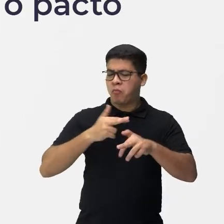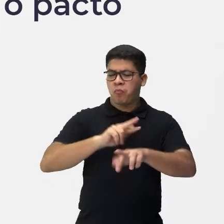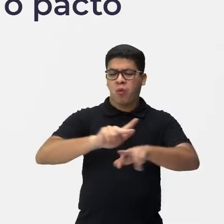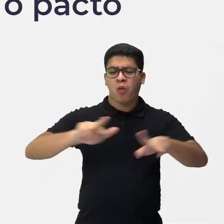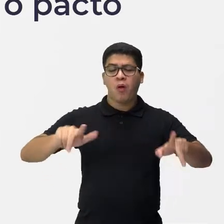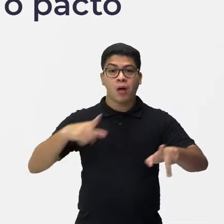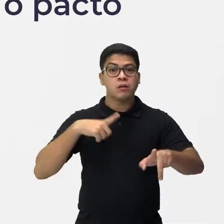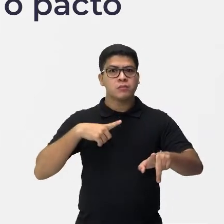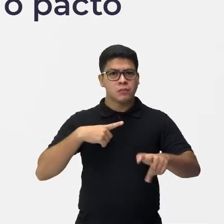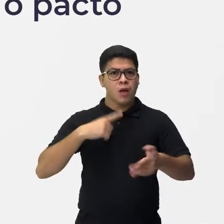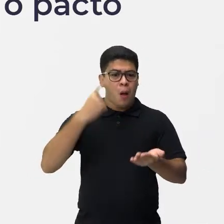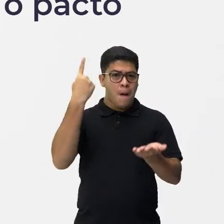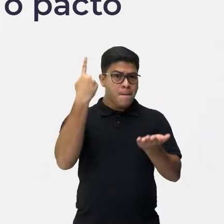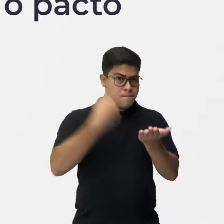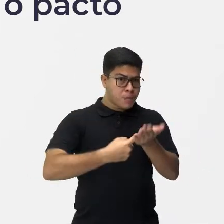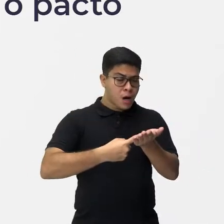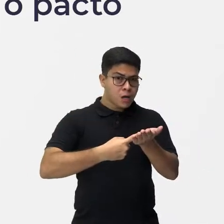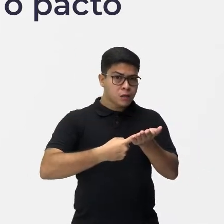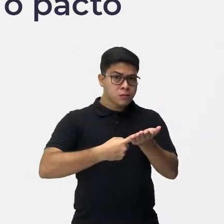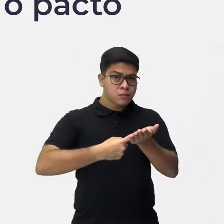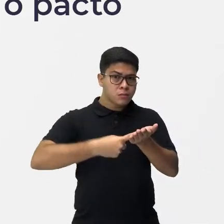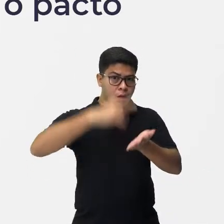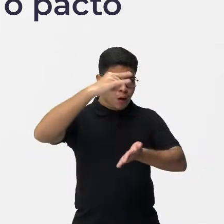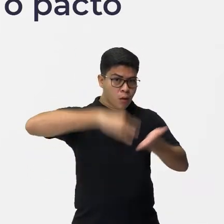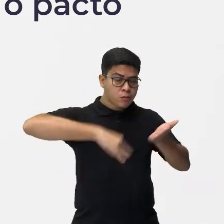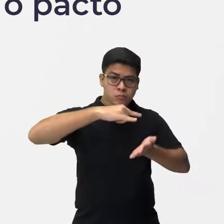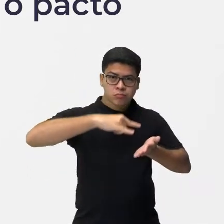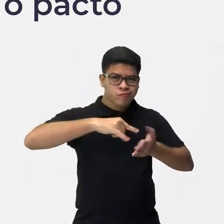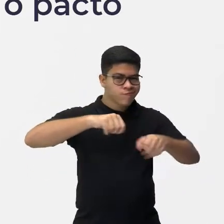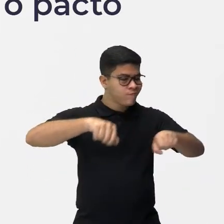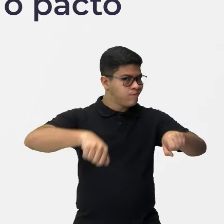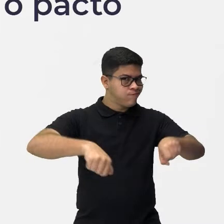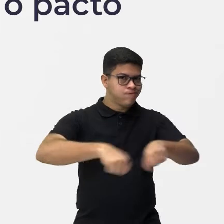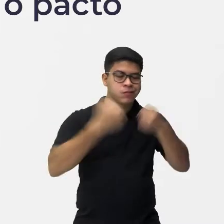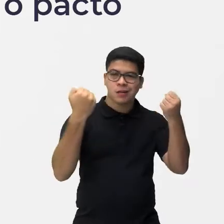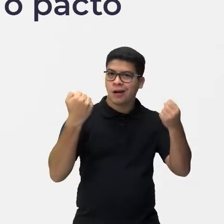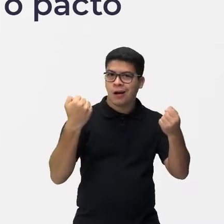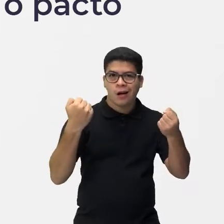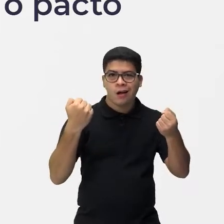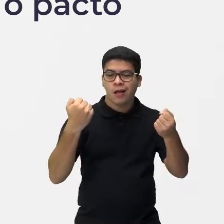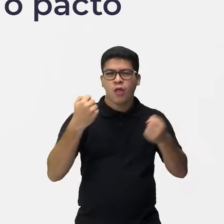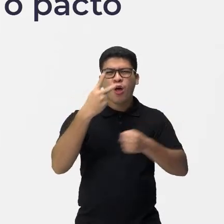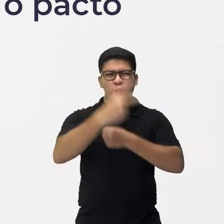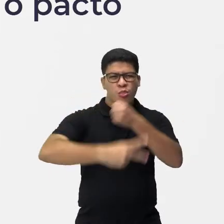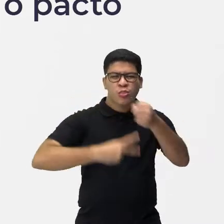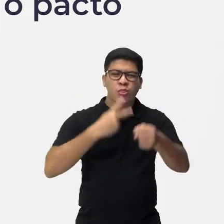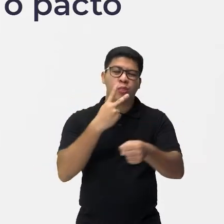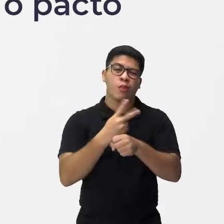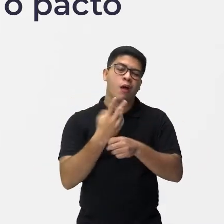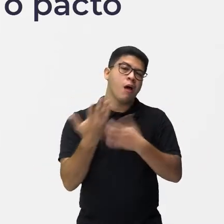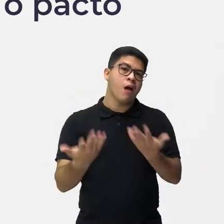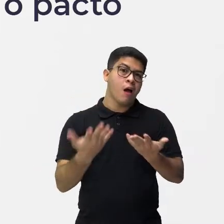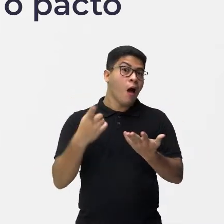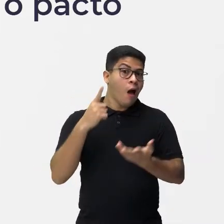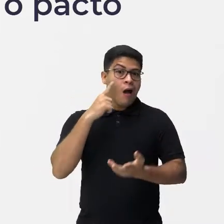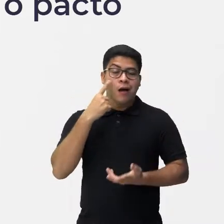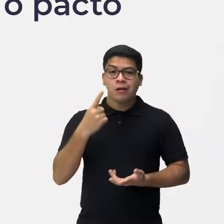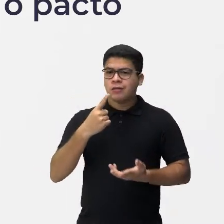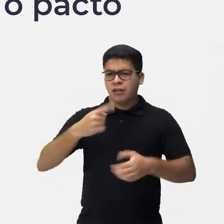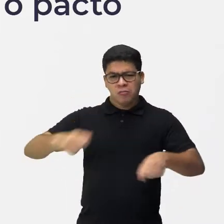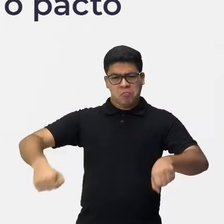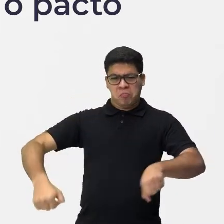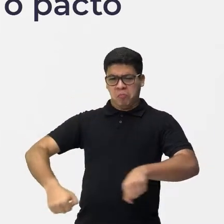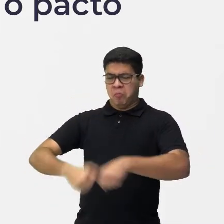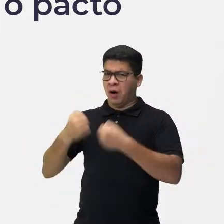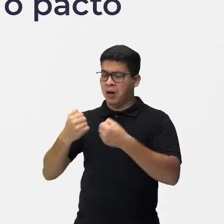pacto de não agressão, o Ribbentrop-Molotov, certo? Então ele vai durar cerca de 2 anos e aqui o Hitler vai, em 41,